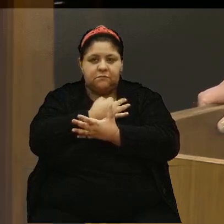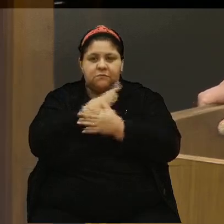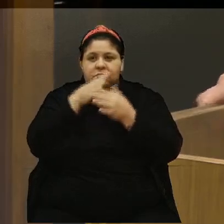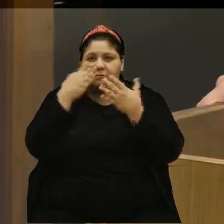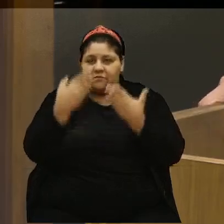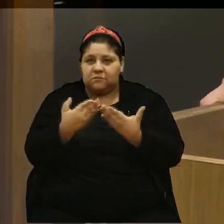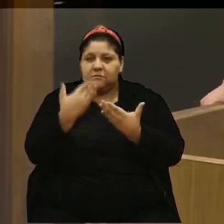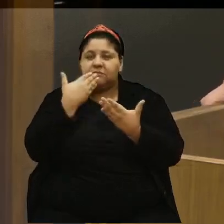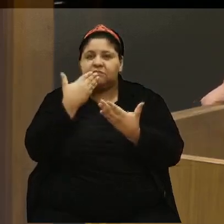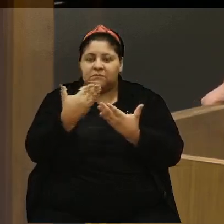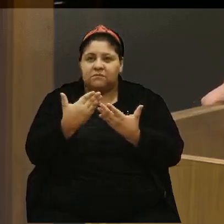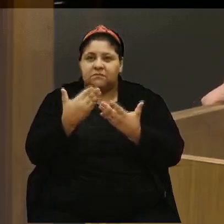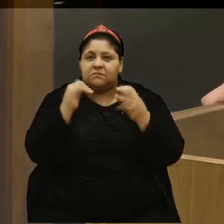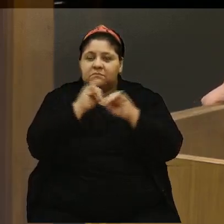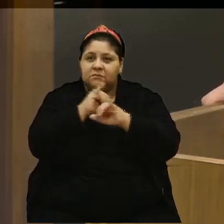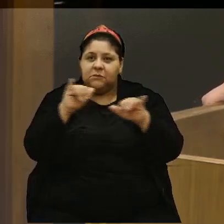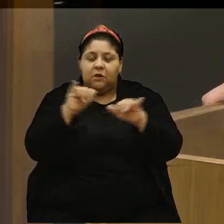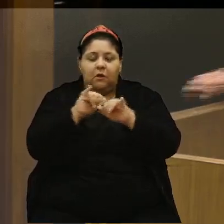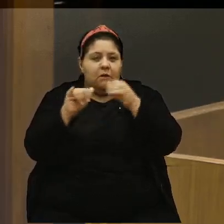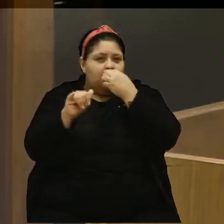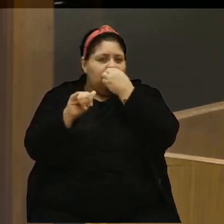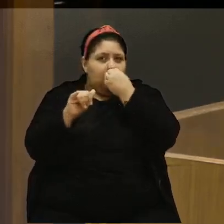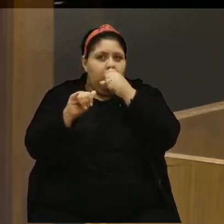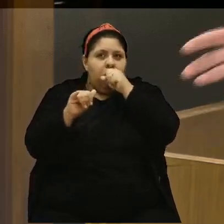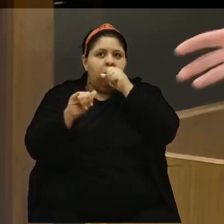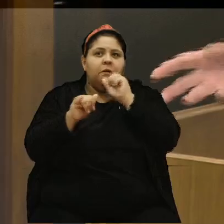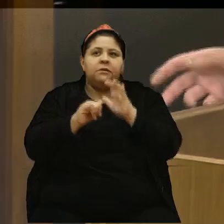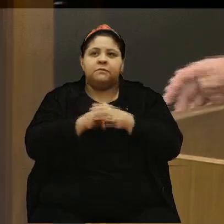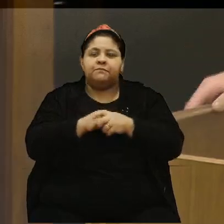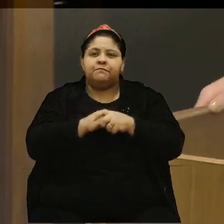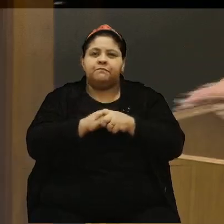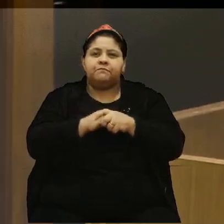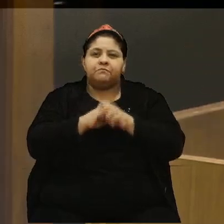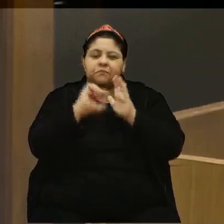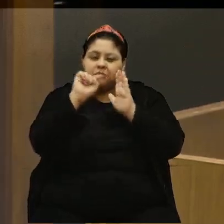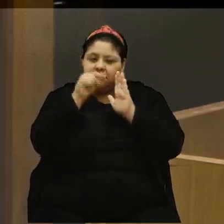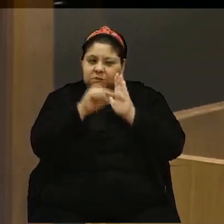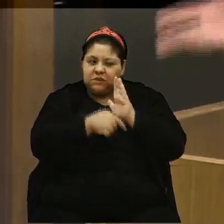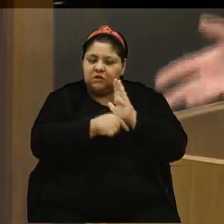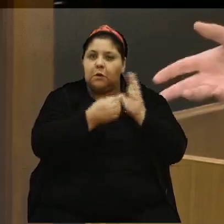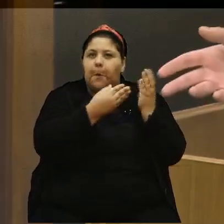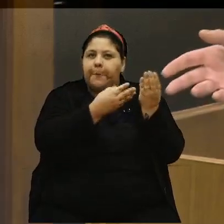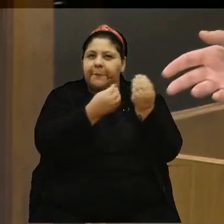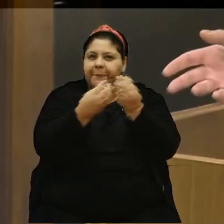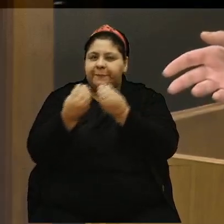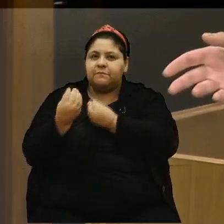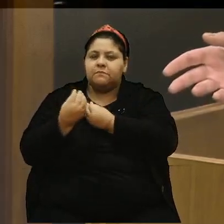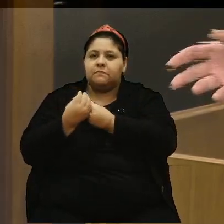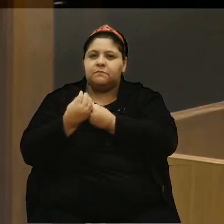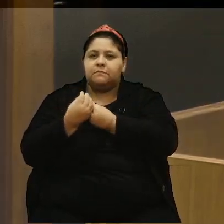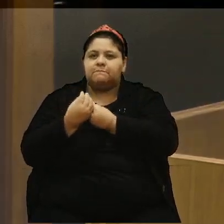ele é um pedido de informações bem denso, com bastante